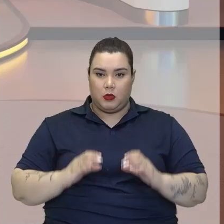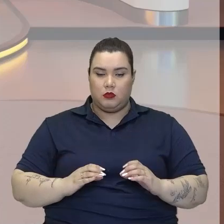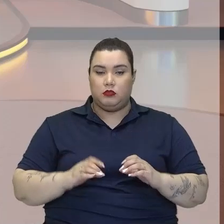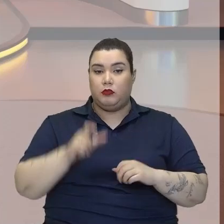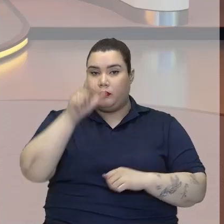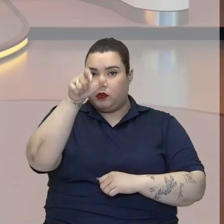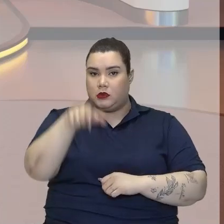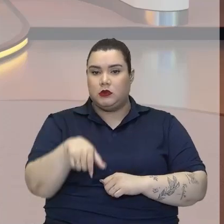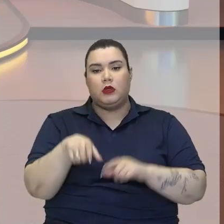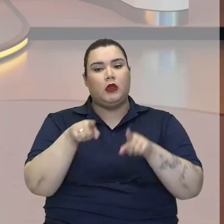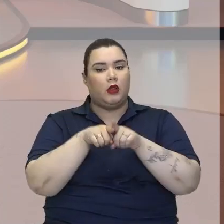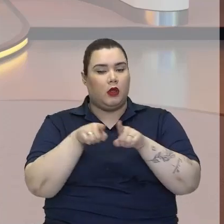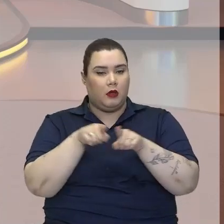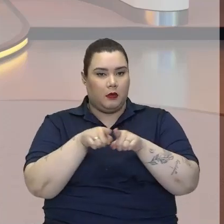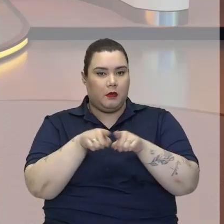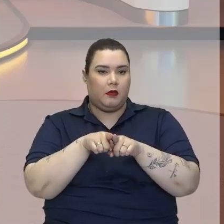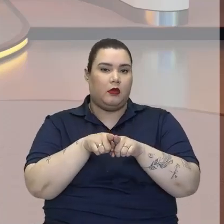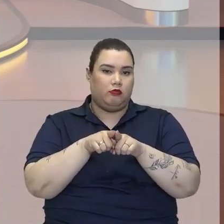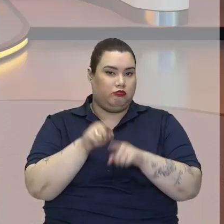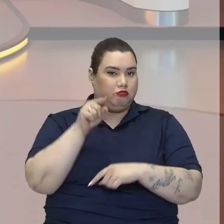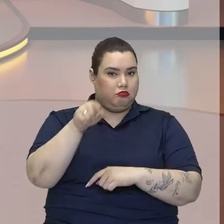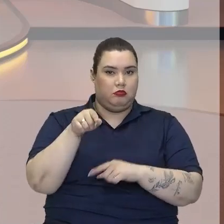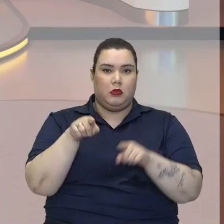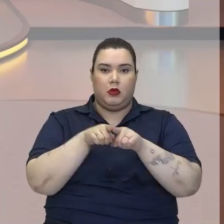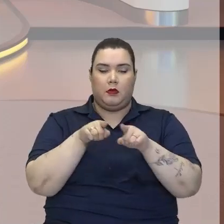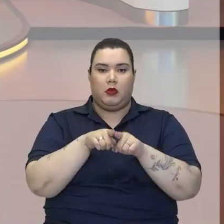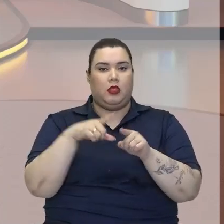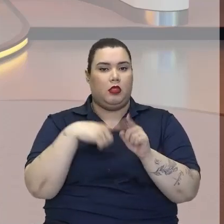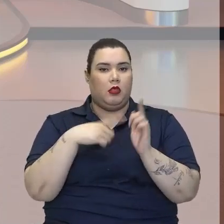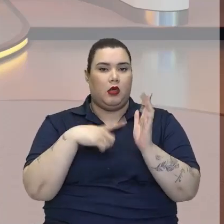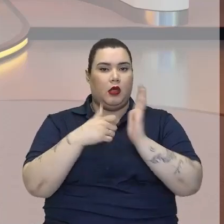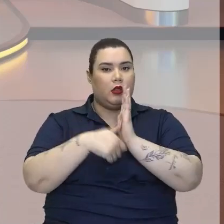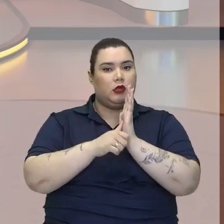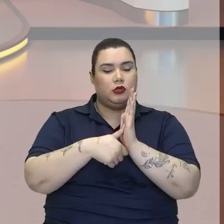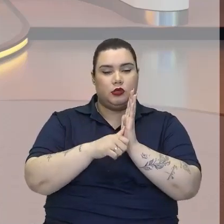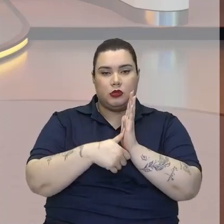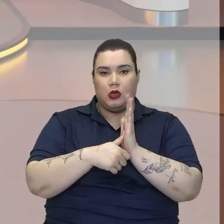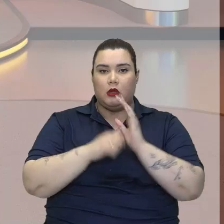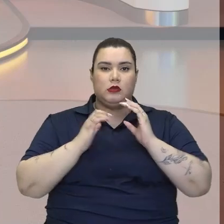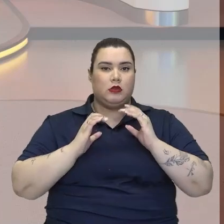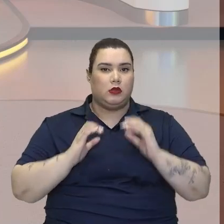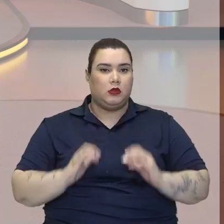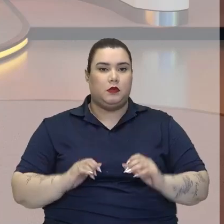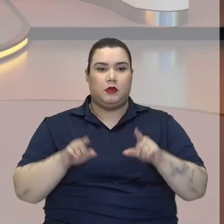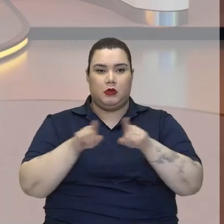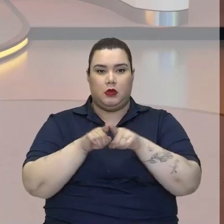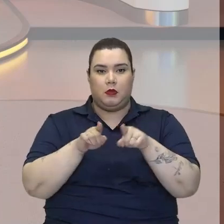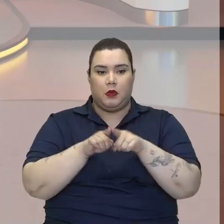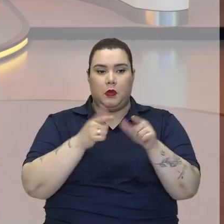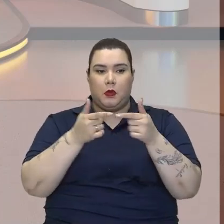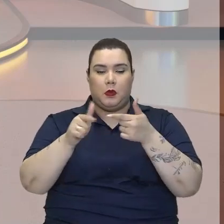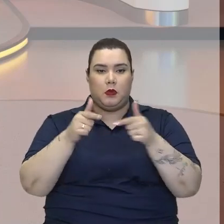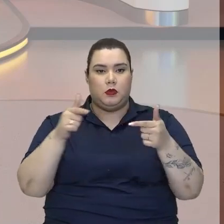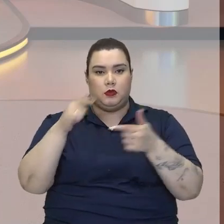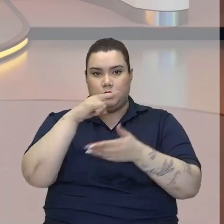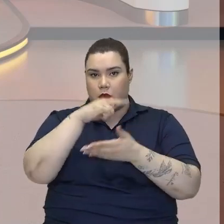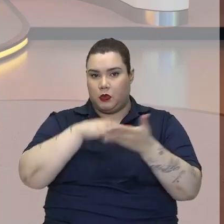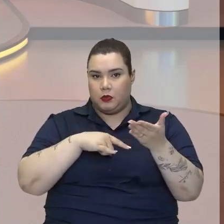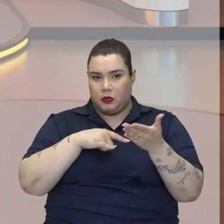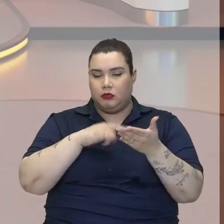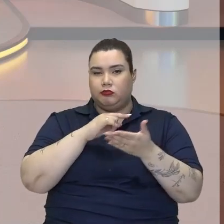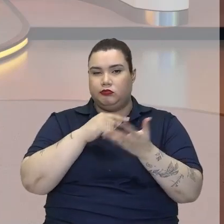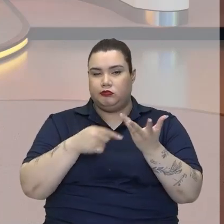uma cidadã, você tem sua carteira de identidade, a princípio, assim como outros documentos.